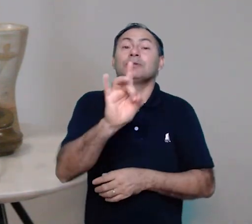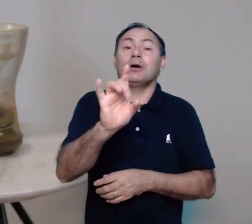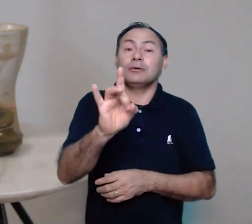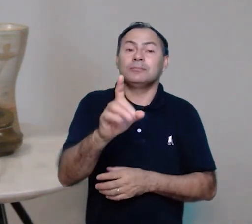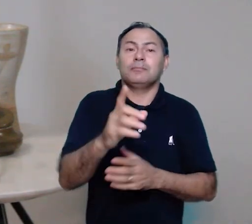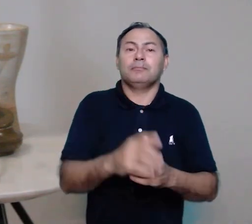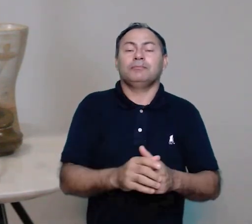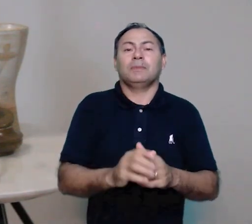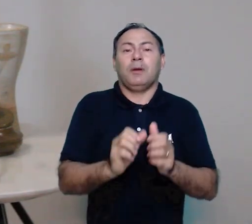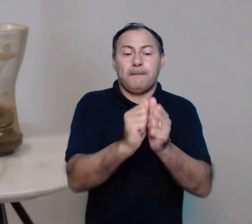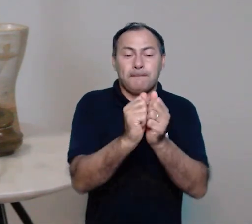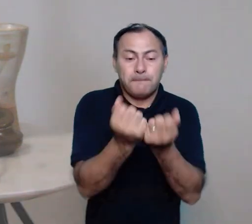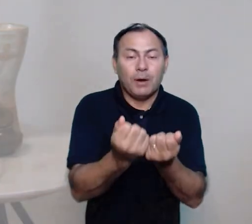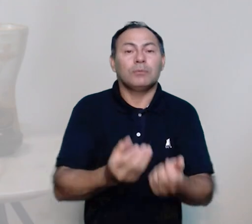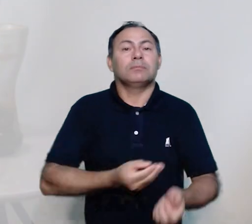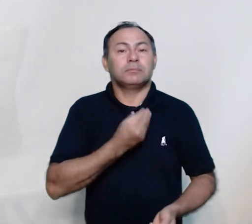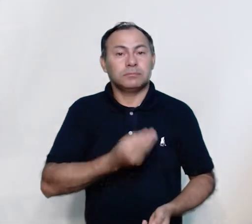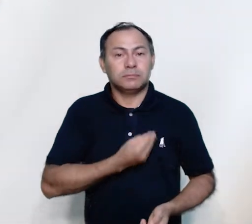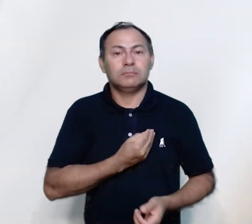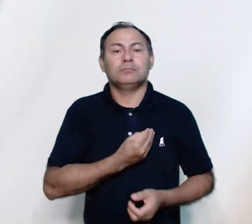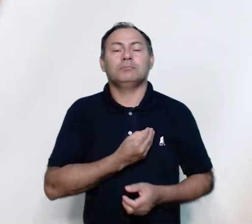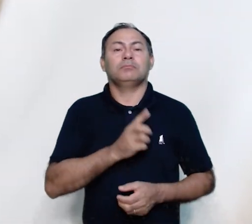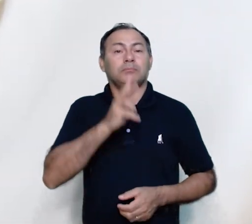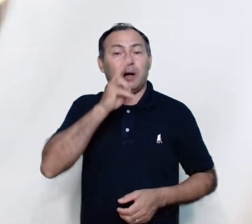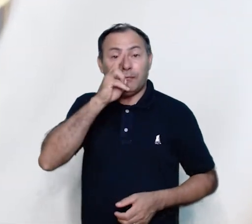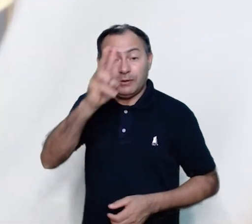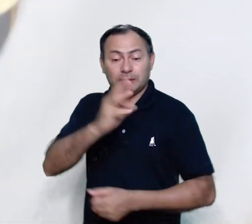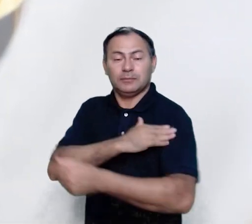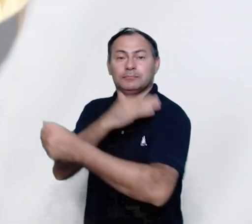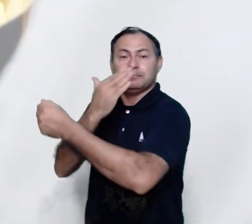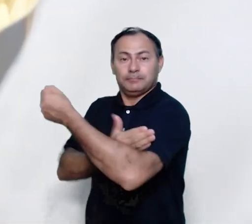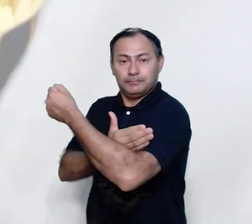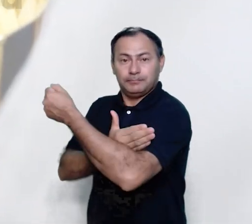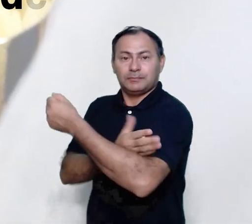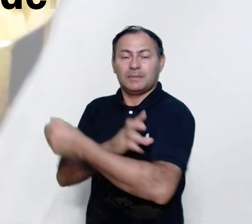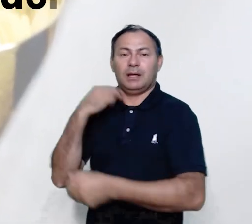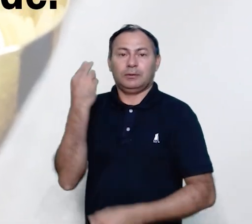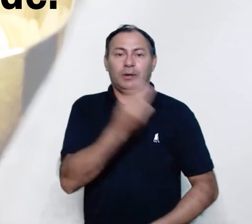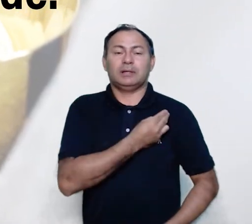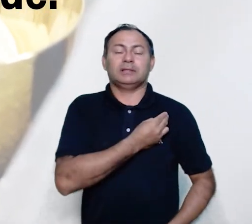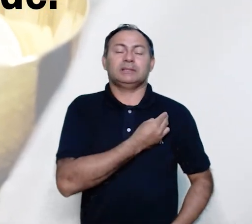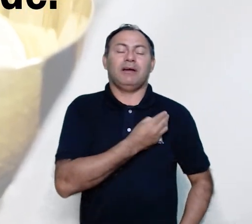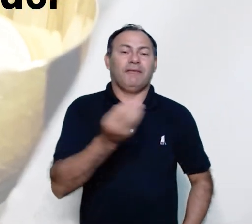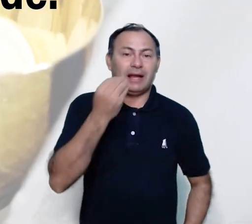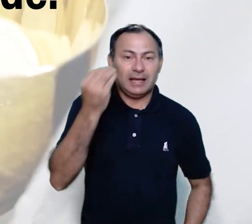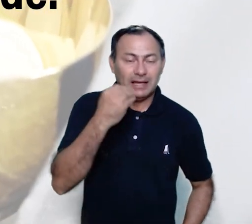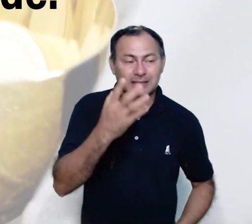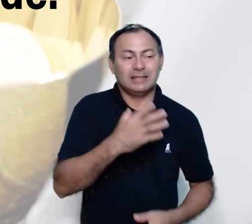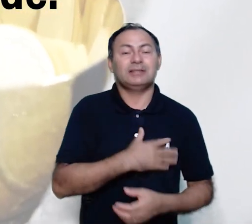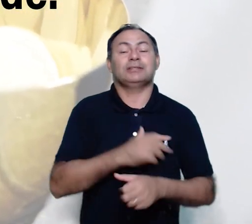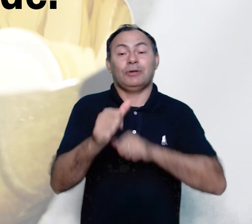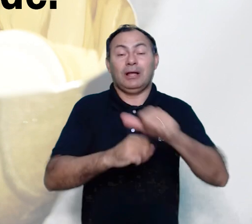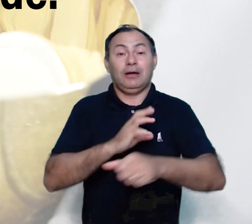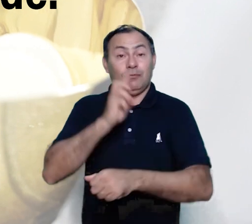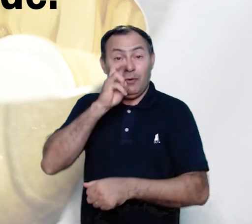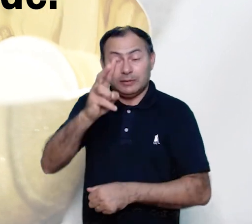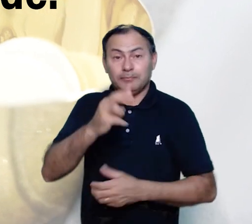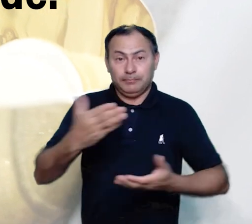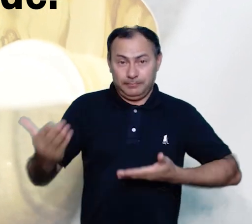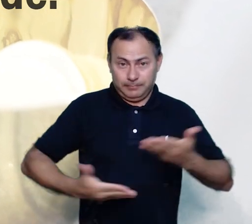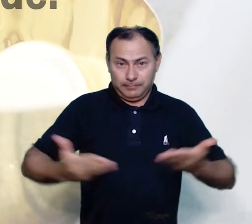nós senão um pão da vida para fortalecer a nossa